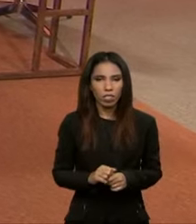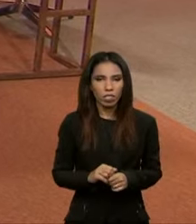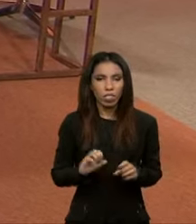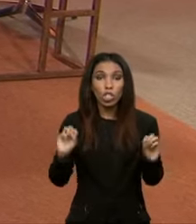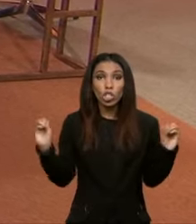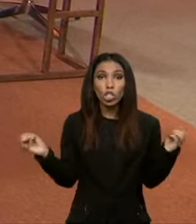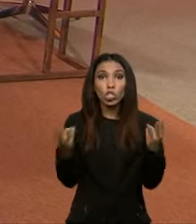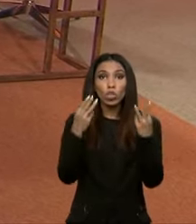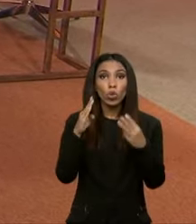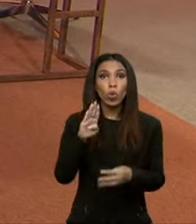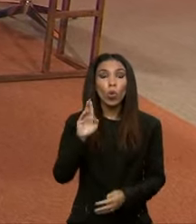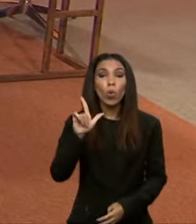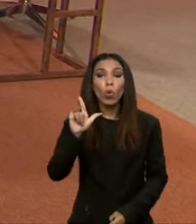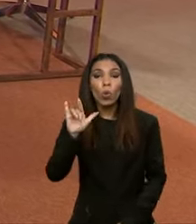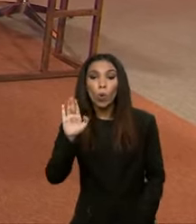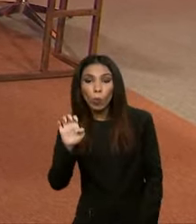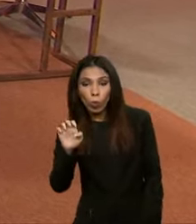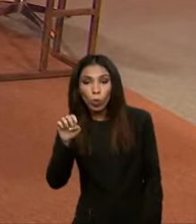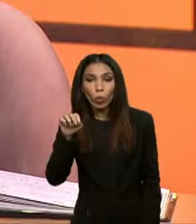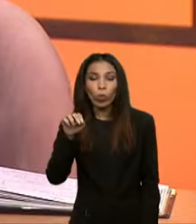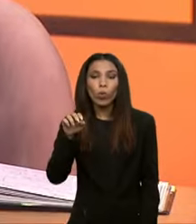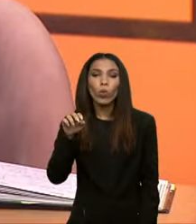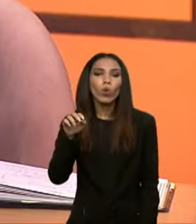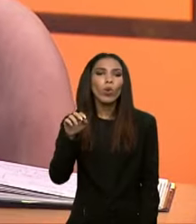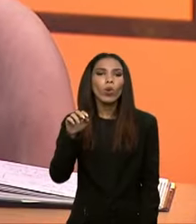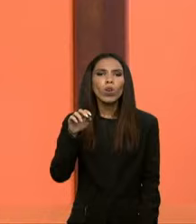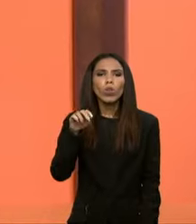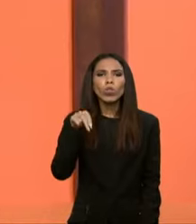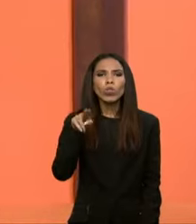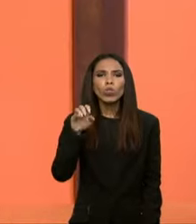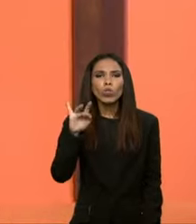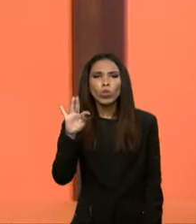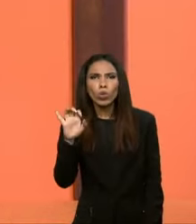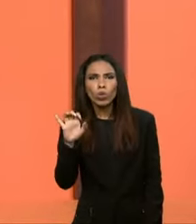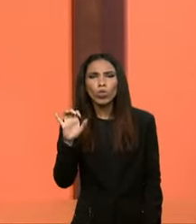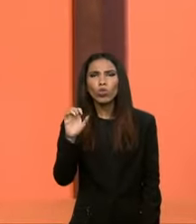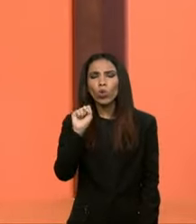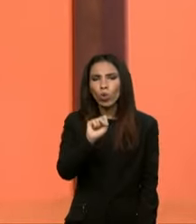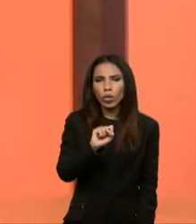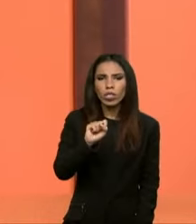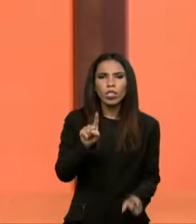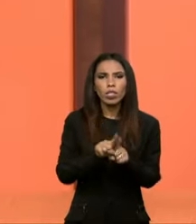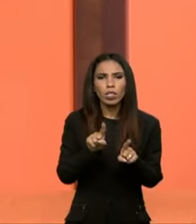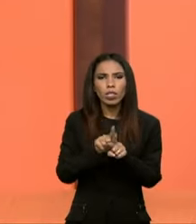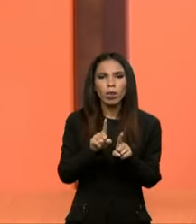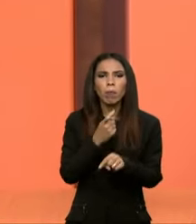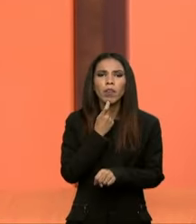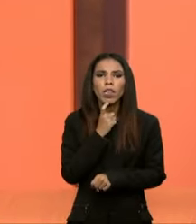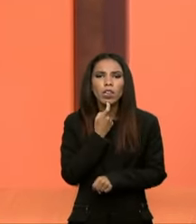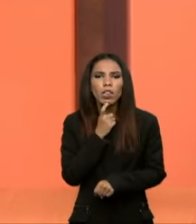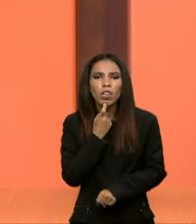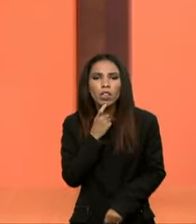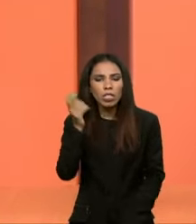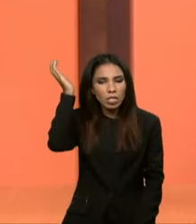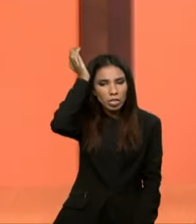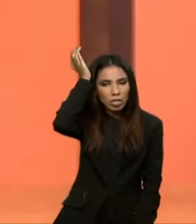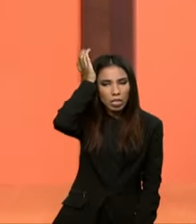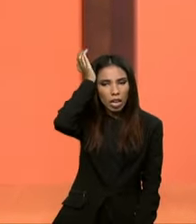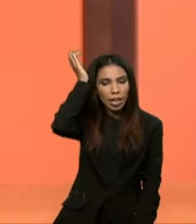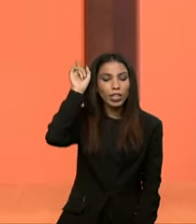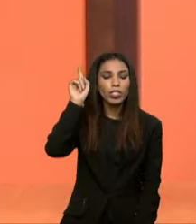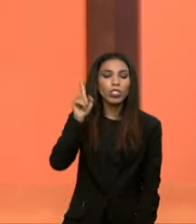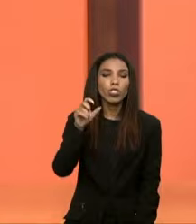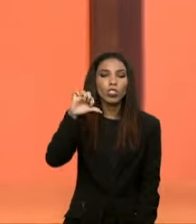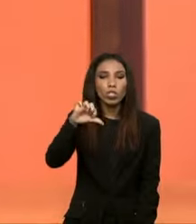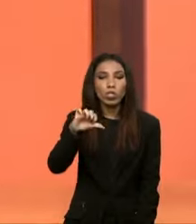Note, dia 8, e depois já tem outra... Depois já tem Campinas, dia 9. né, no Sesc Campinas, dia 9, e depois